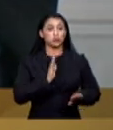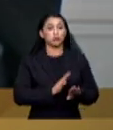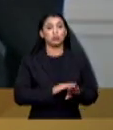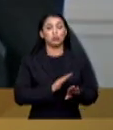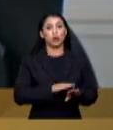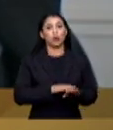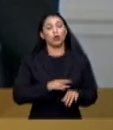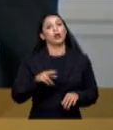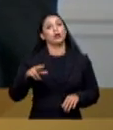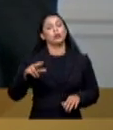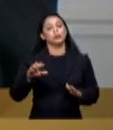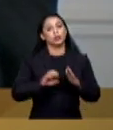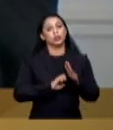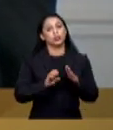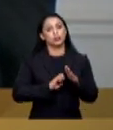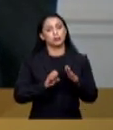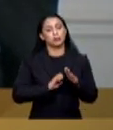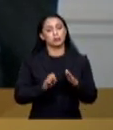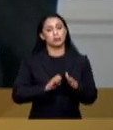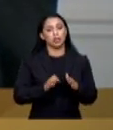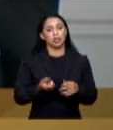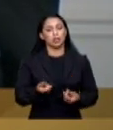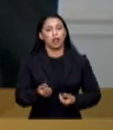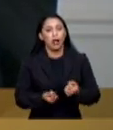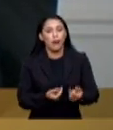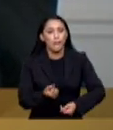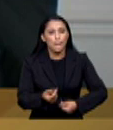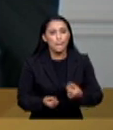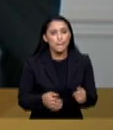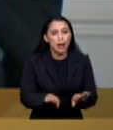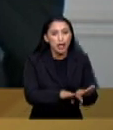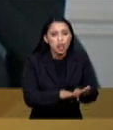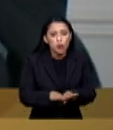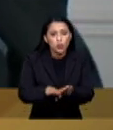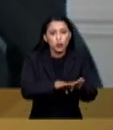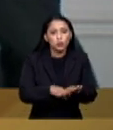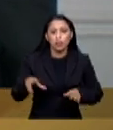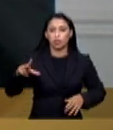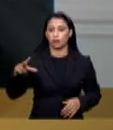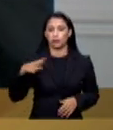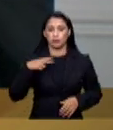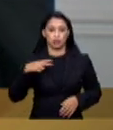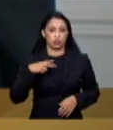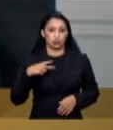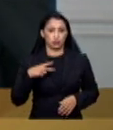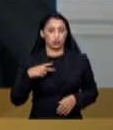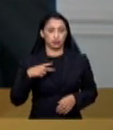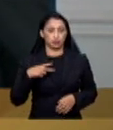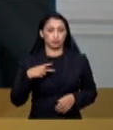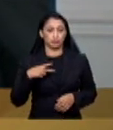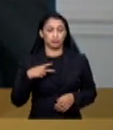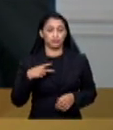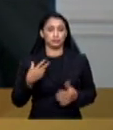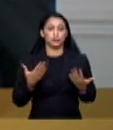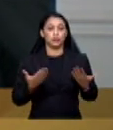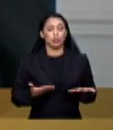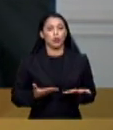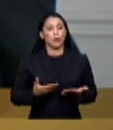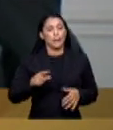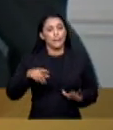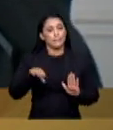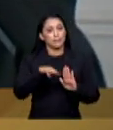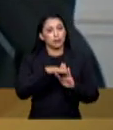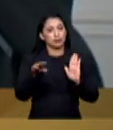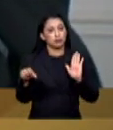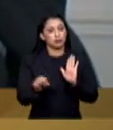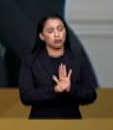empresas privadas, explorando atividade econômica, devem atuar em igualdade com os particulares. Se não cabe, nesses casos, mandado de segurança em relação